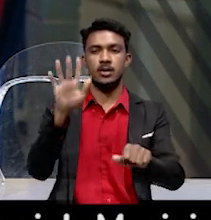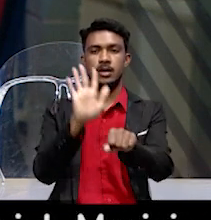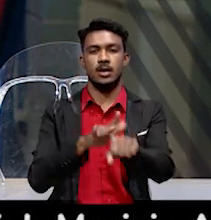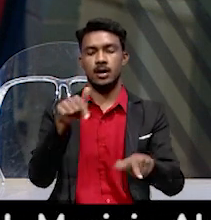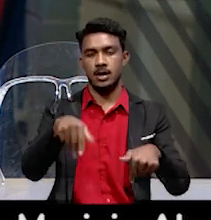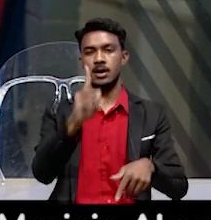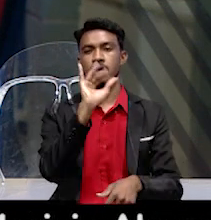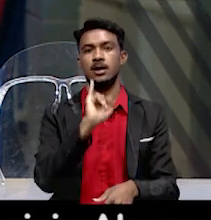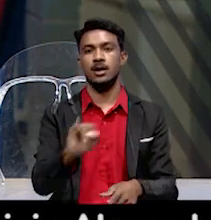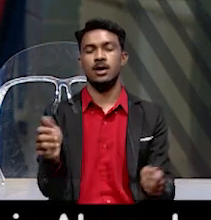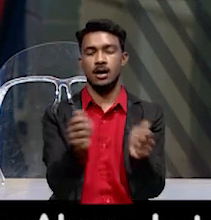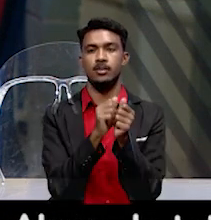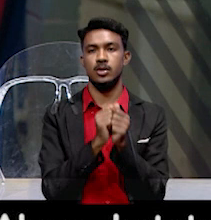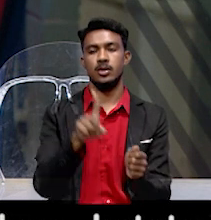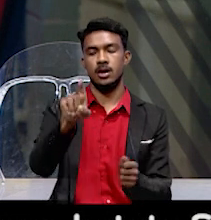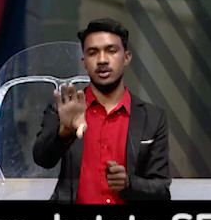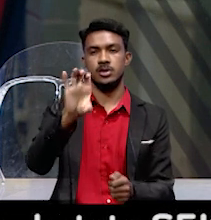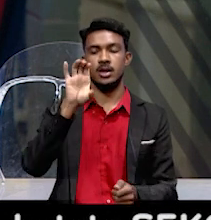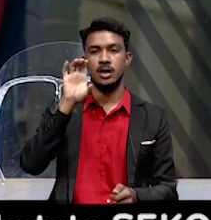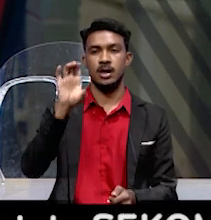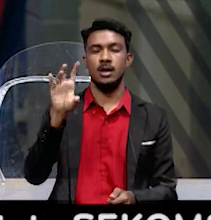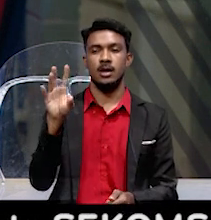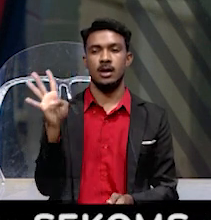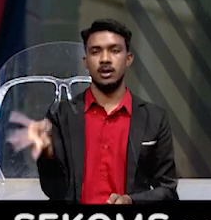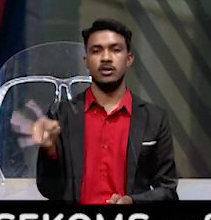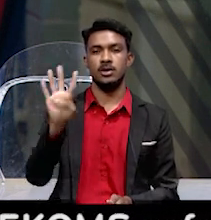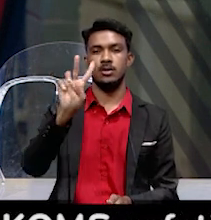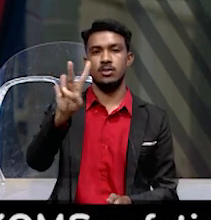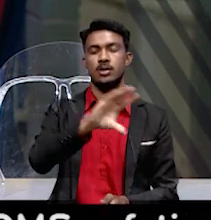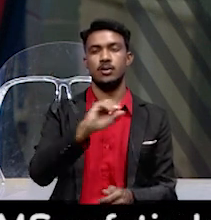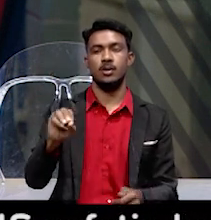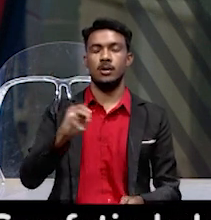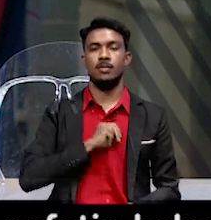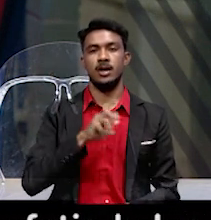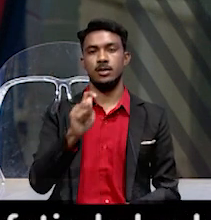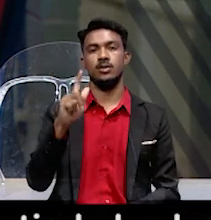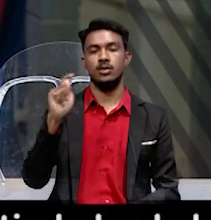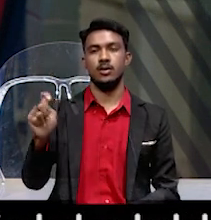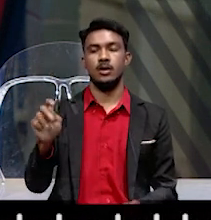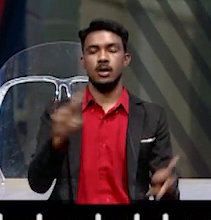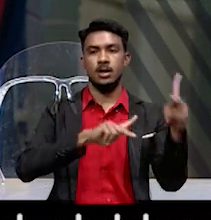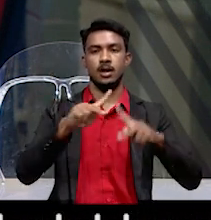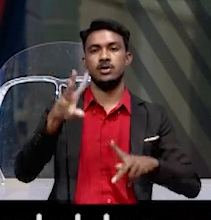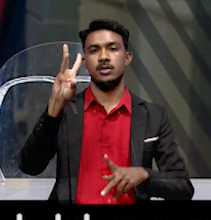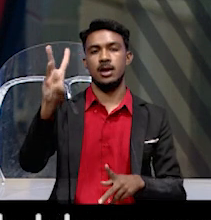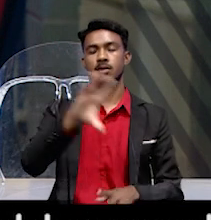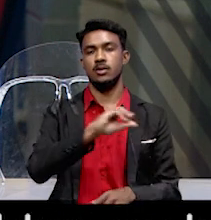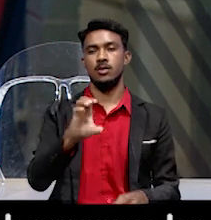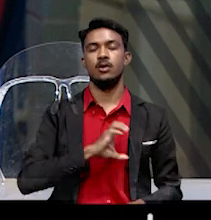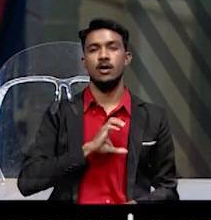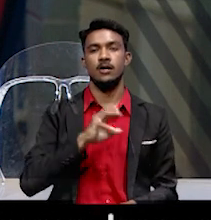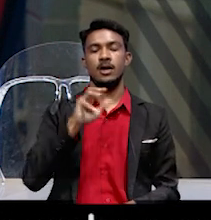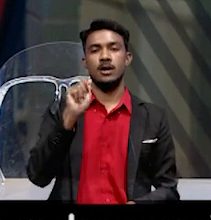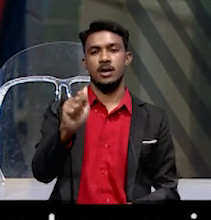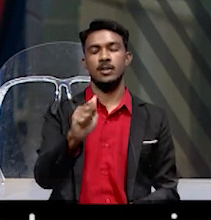total caso, atos ida hat nulo recin rua, a foi em Manatutu, o caso nem, no cova lima, o caso